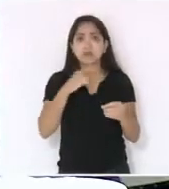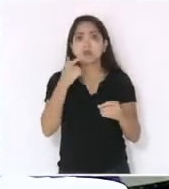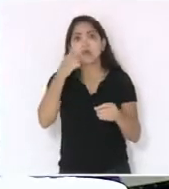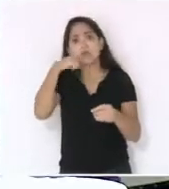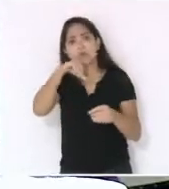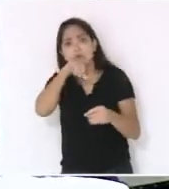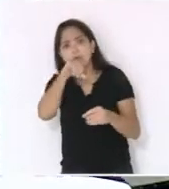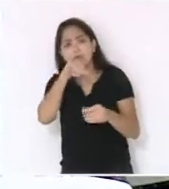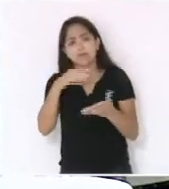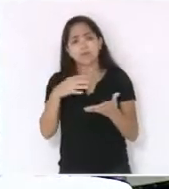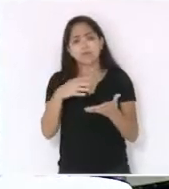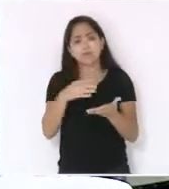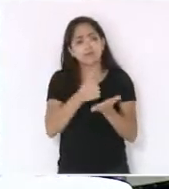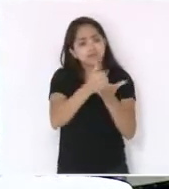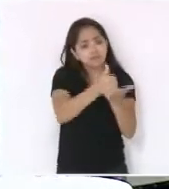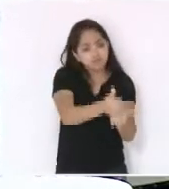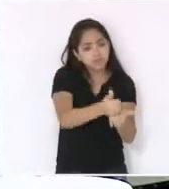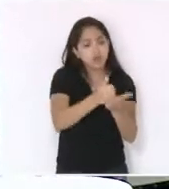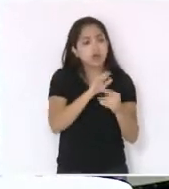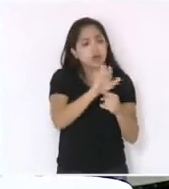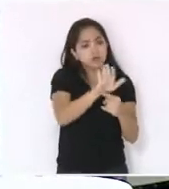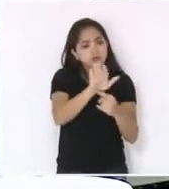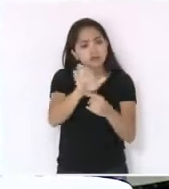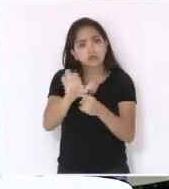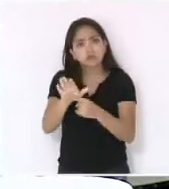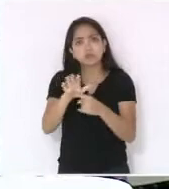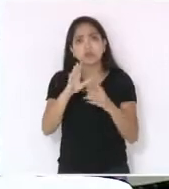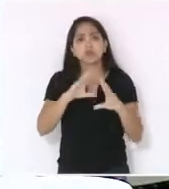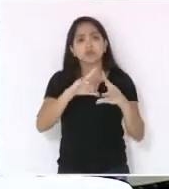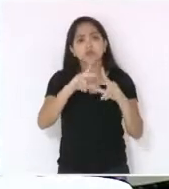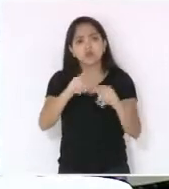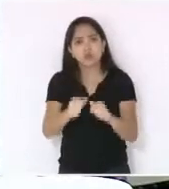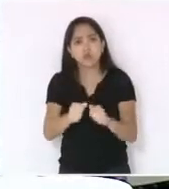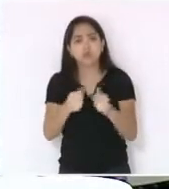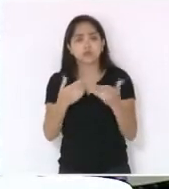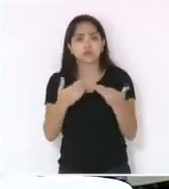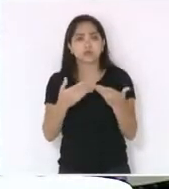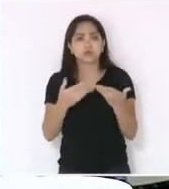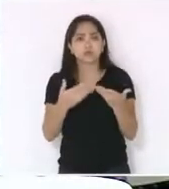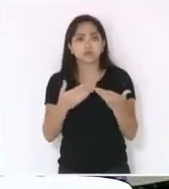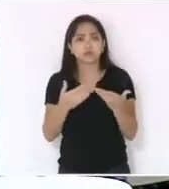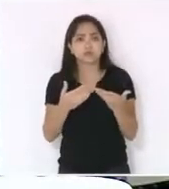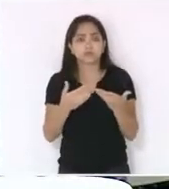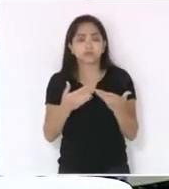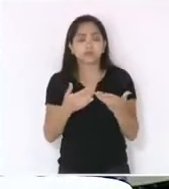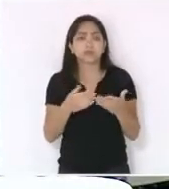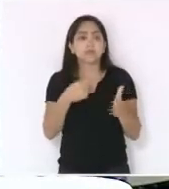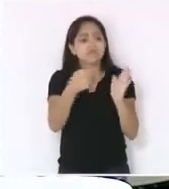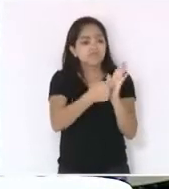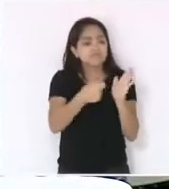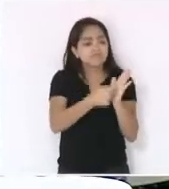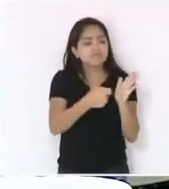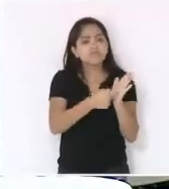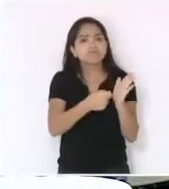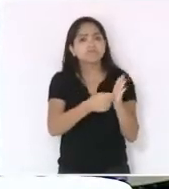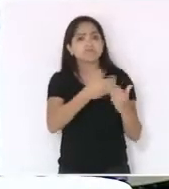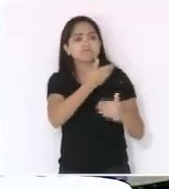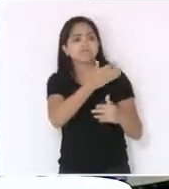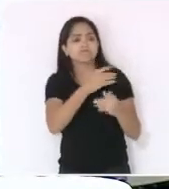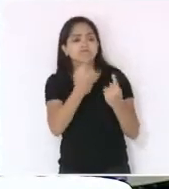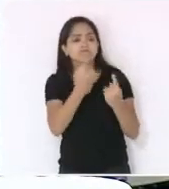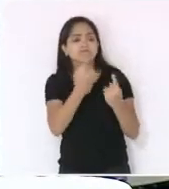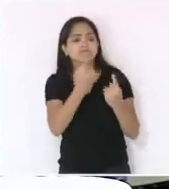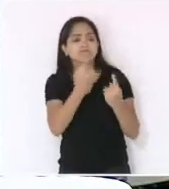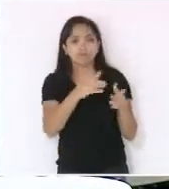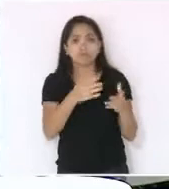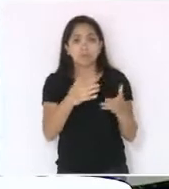para dar colo aos excluídos e gritar por direitos e contra injustiças. Para isso, contamos com